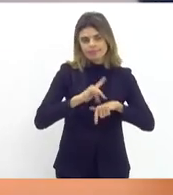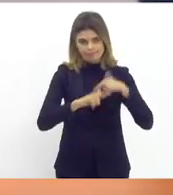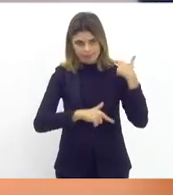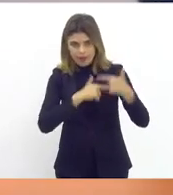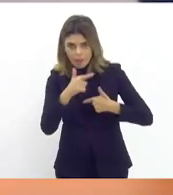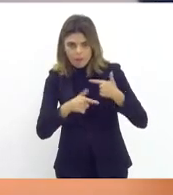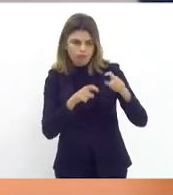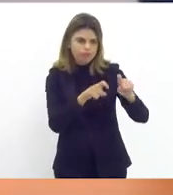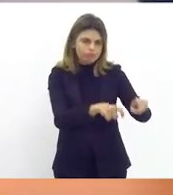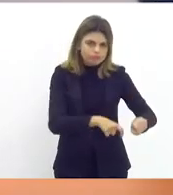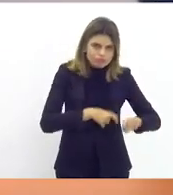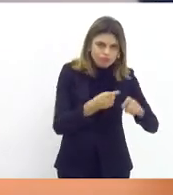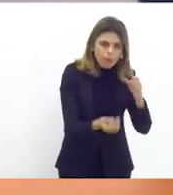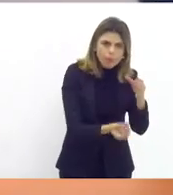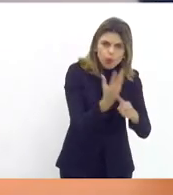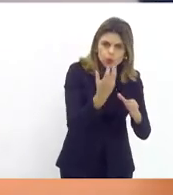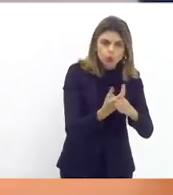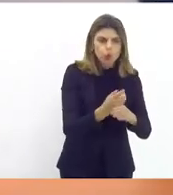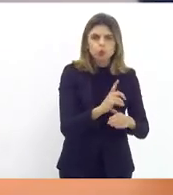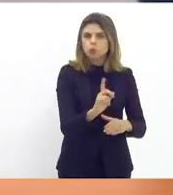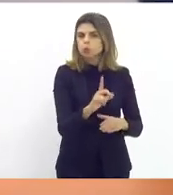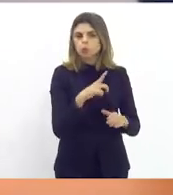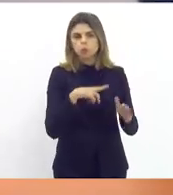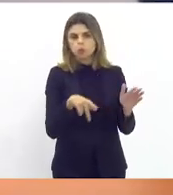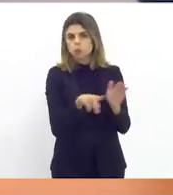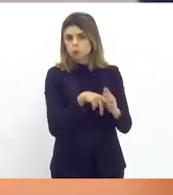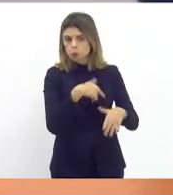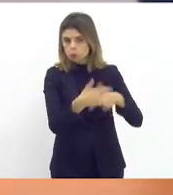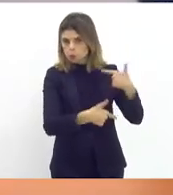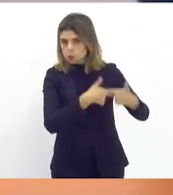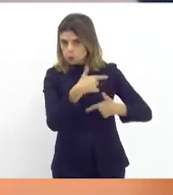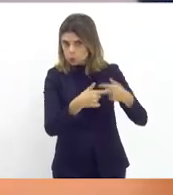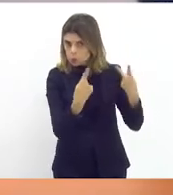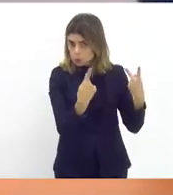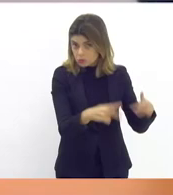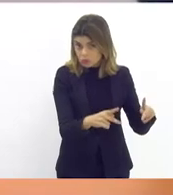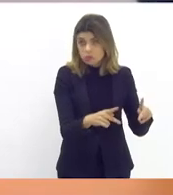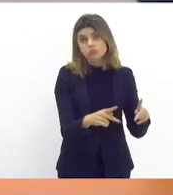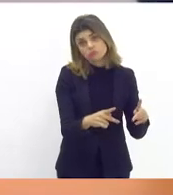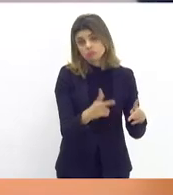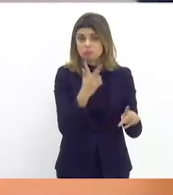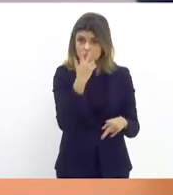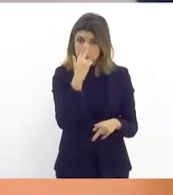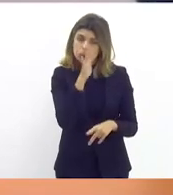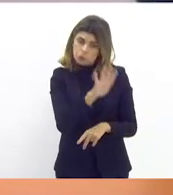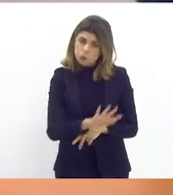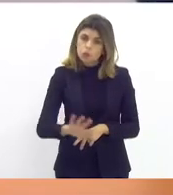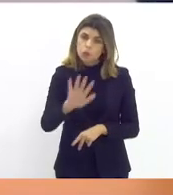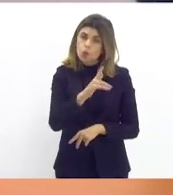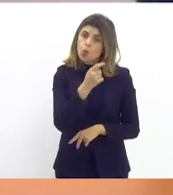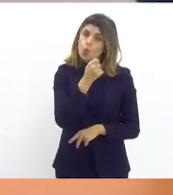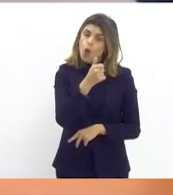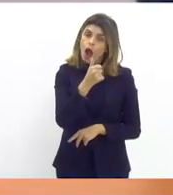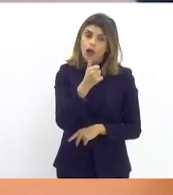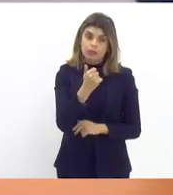produtor rural, que acabou saindo não tão pequeno assim, na verdade, acabou sendo um pequeno, já quase